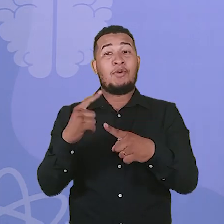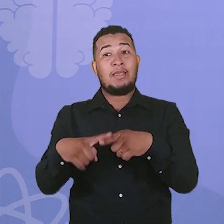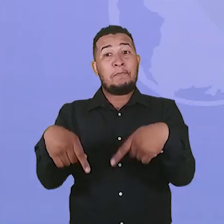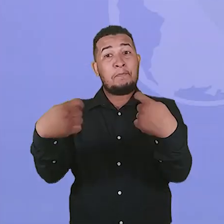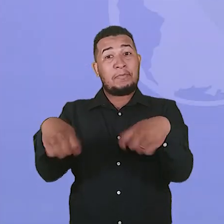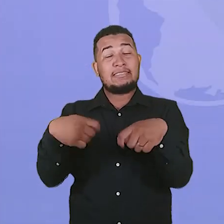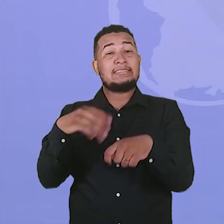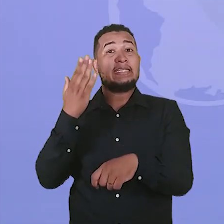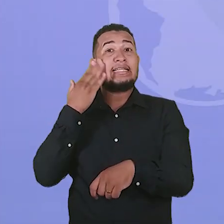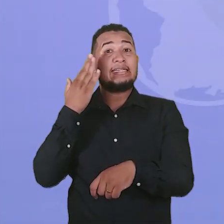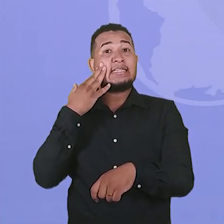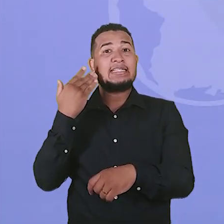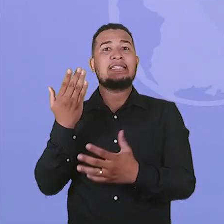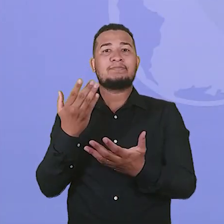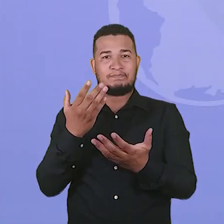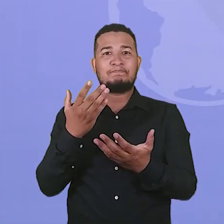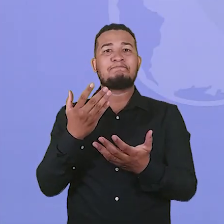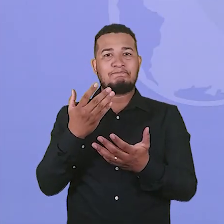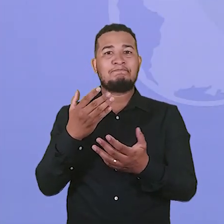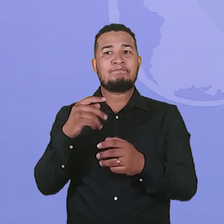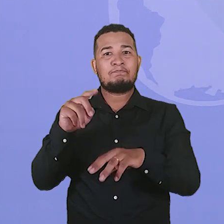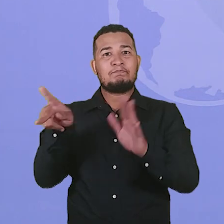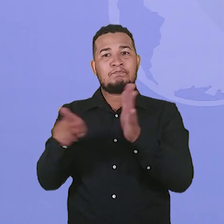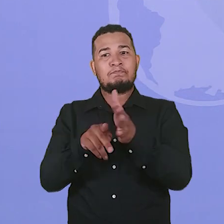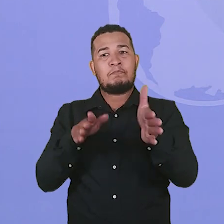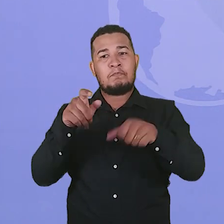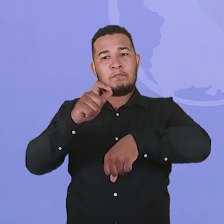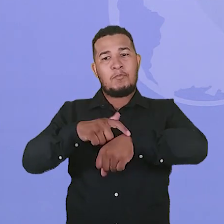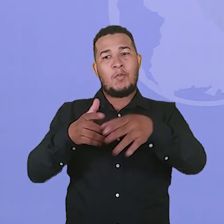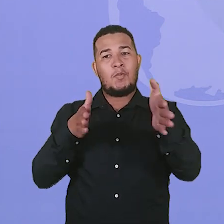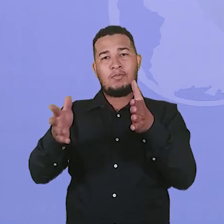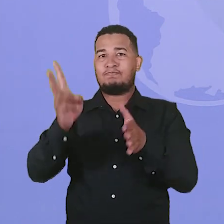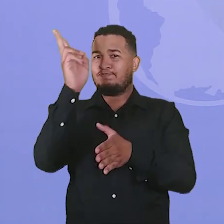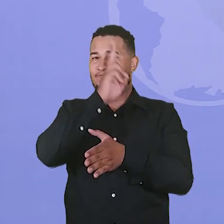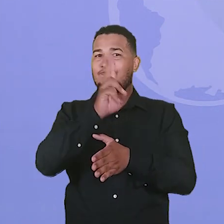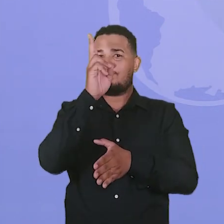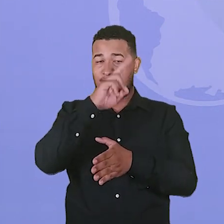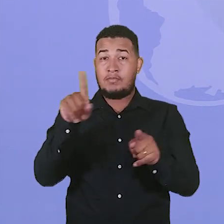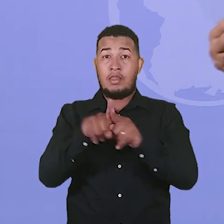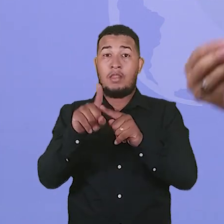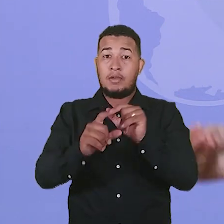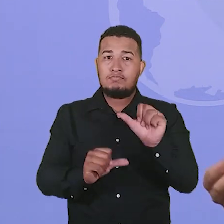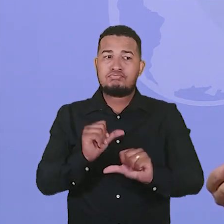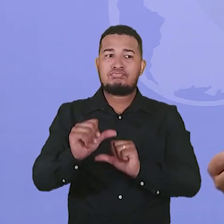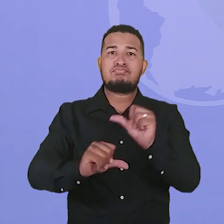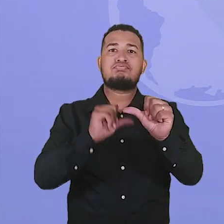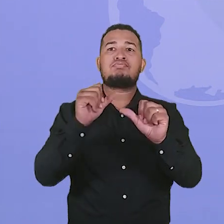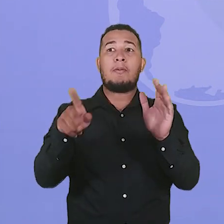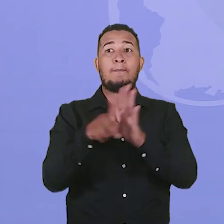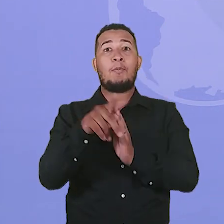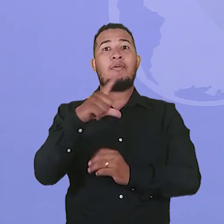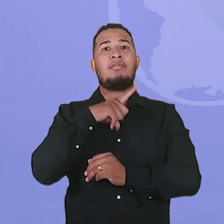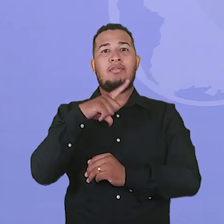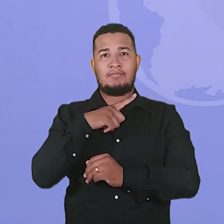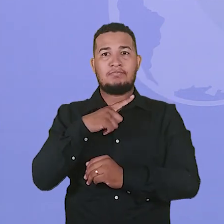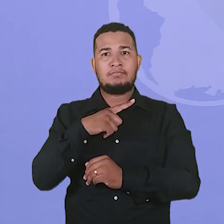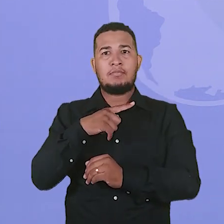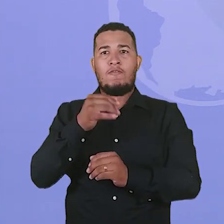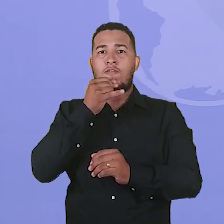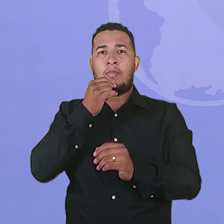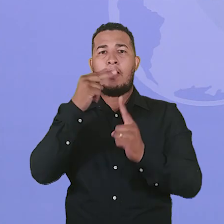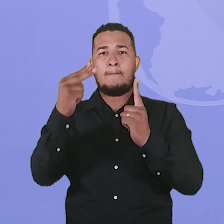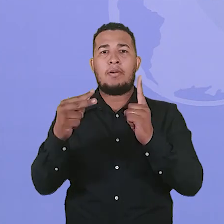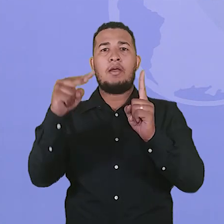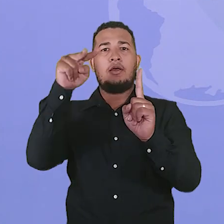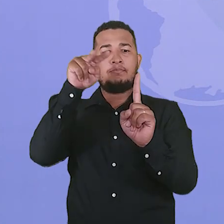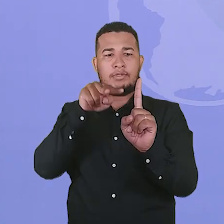necessidade desse momento histórico, né? E todas as transformações que a modernidade trouxe, tanto